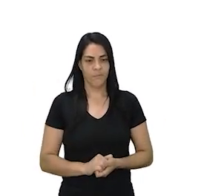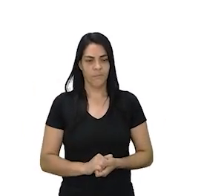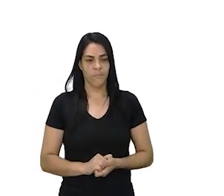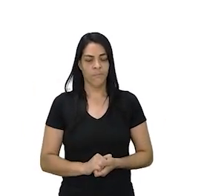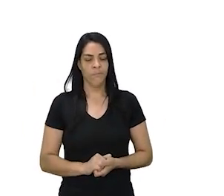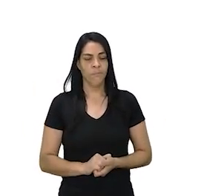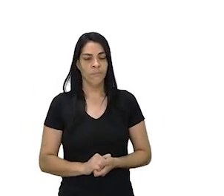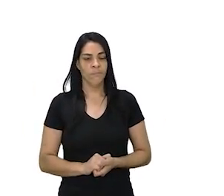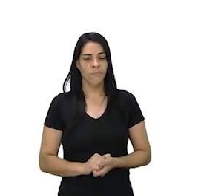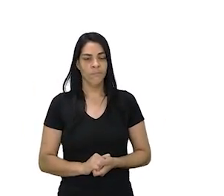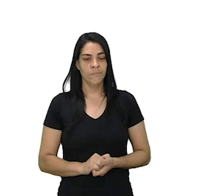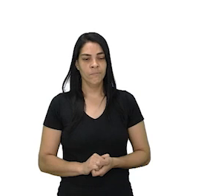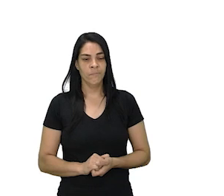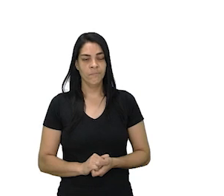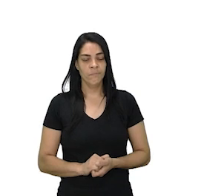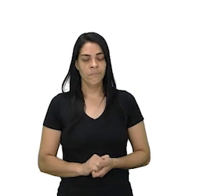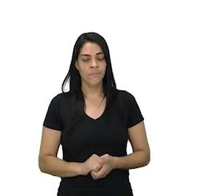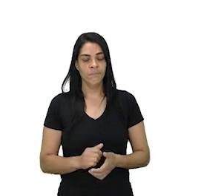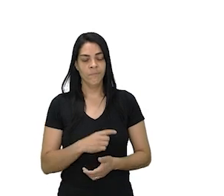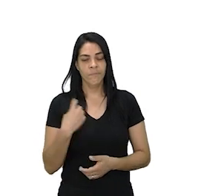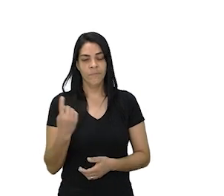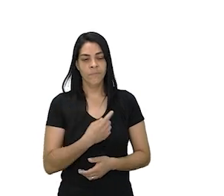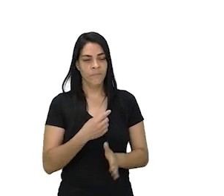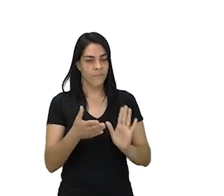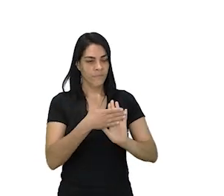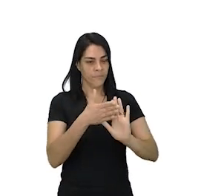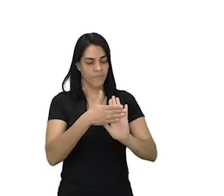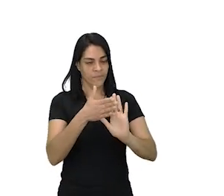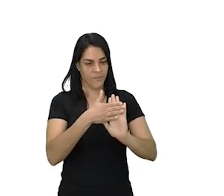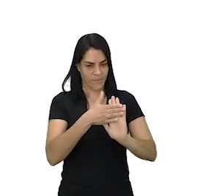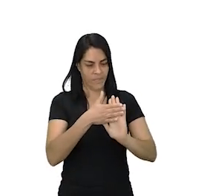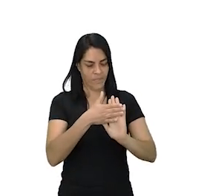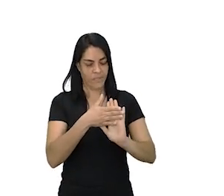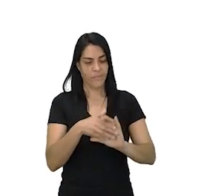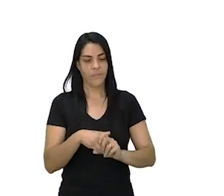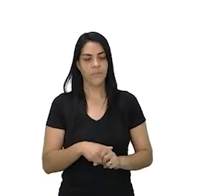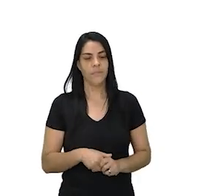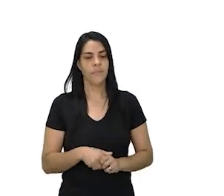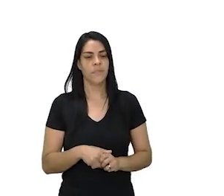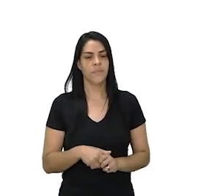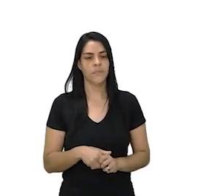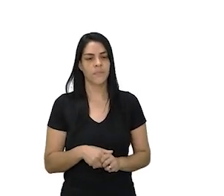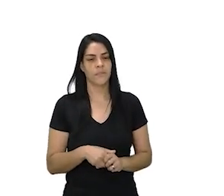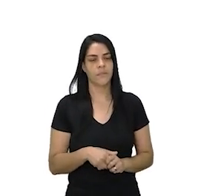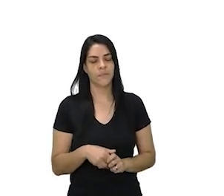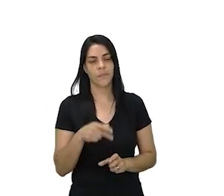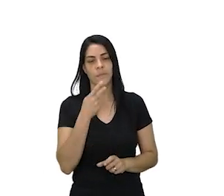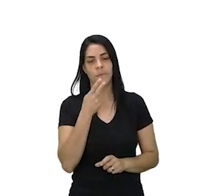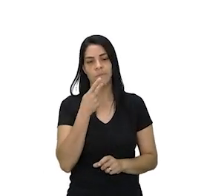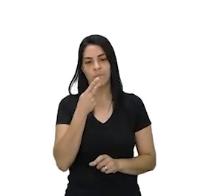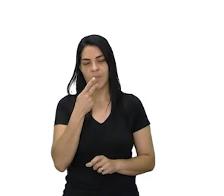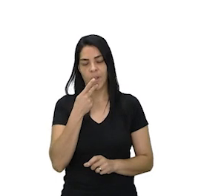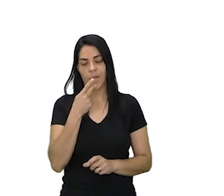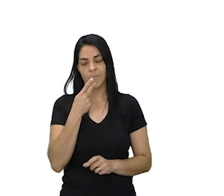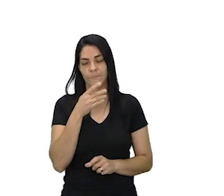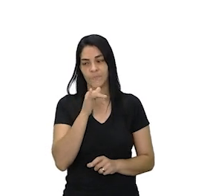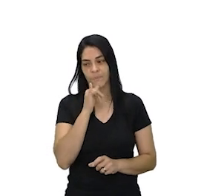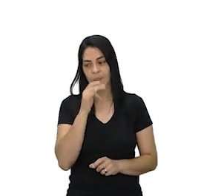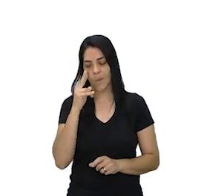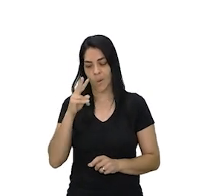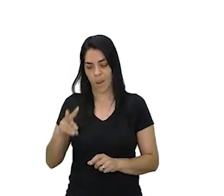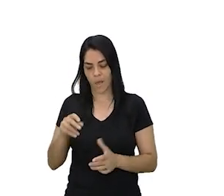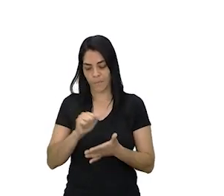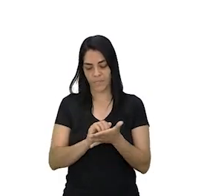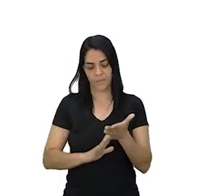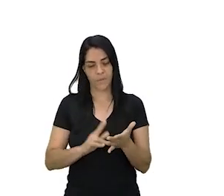interdisciplinar, já que essa é a nossa proposta de hoje, né? É a ideia que a gente possa aí falar, olhar para uma atividade e falar,